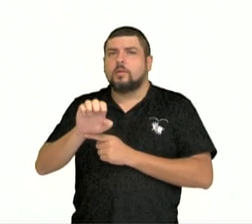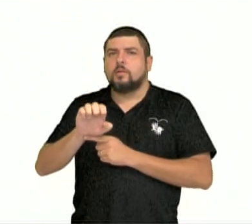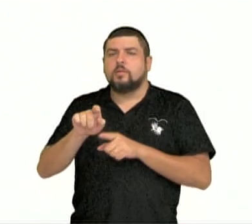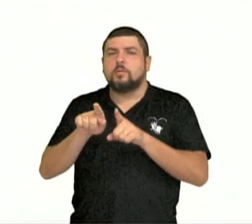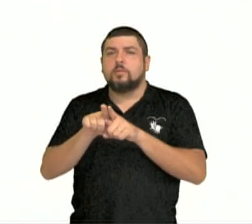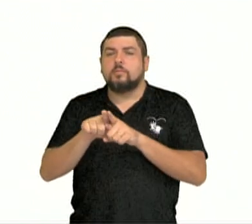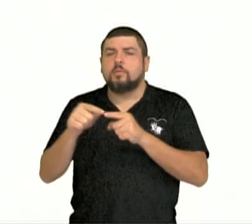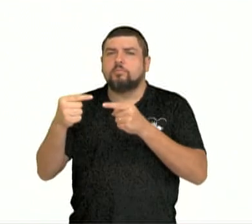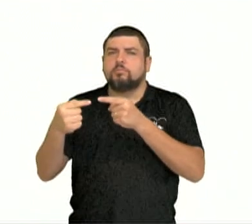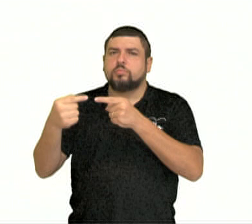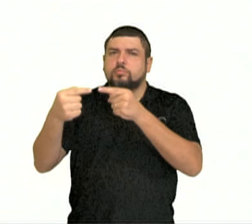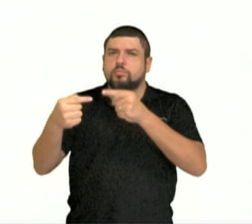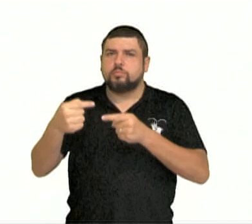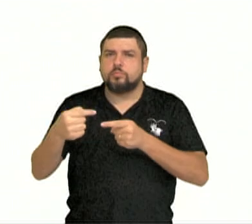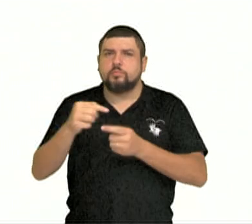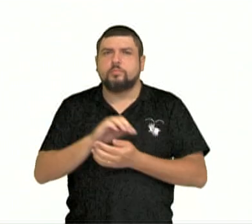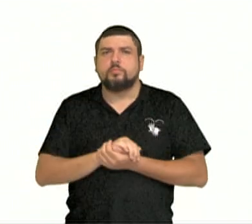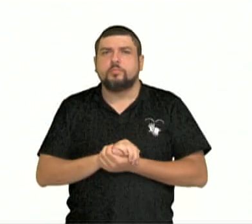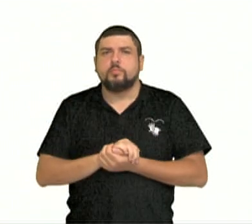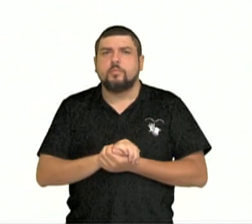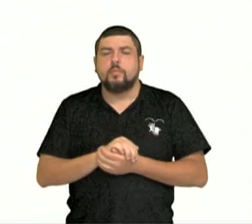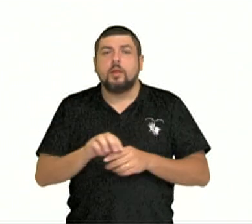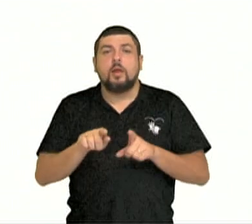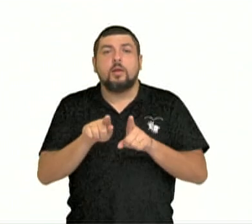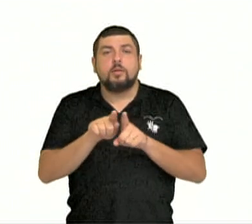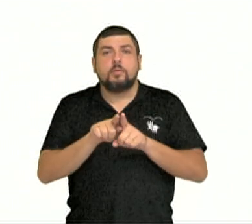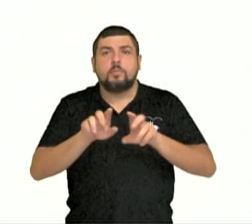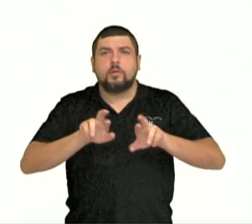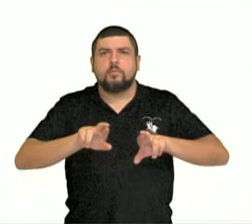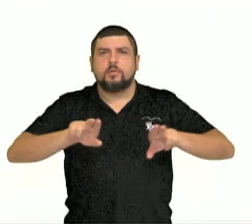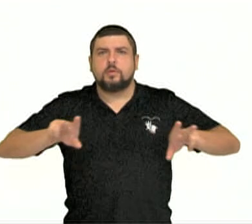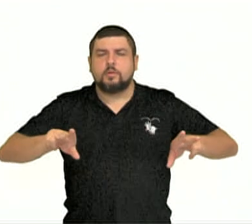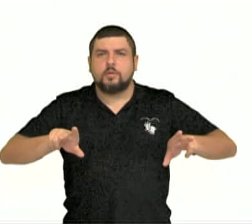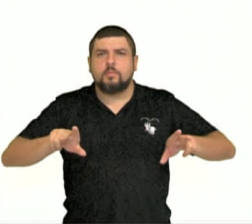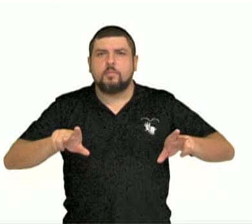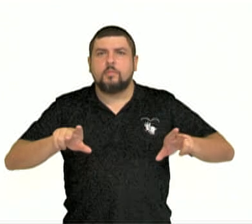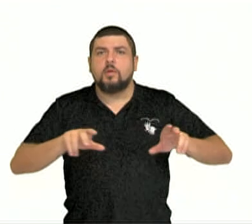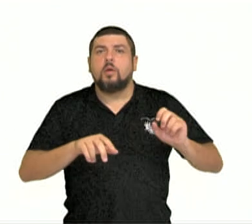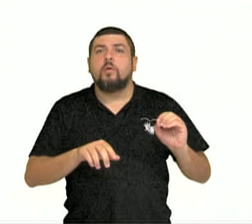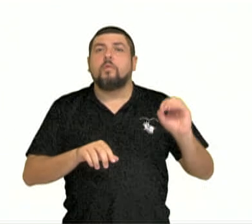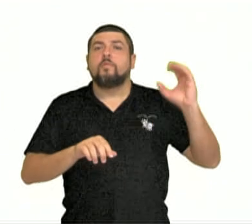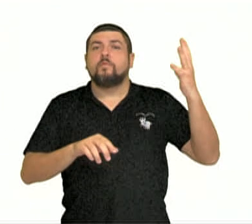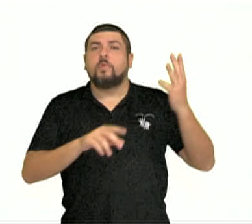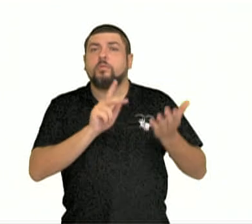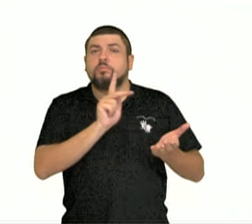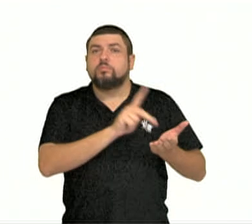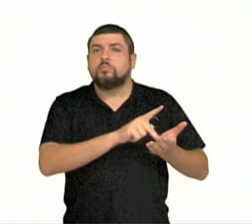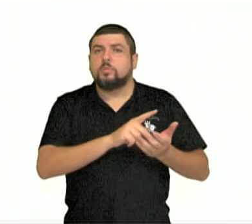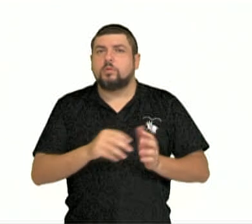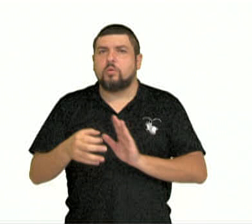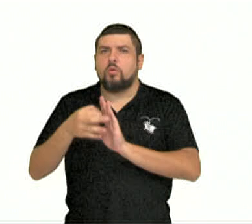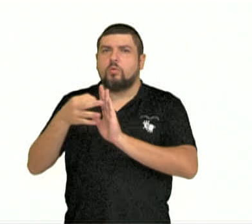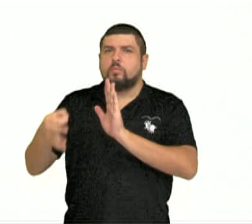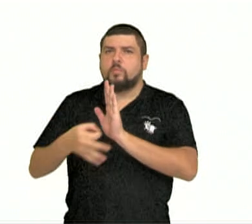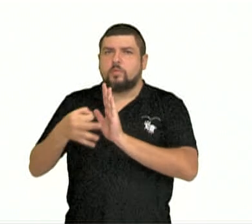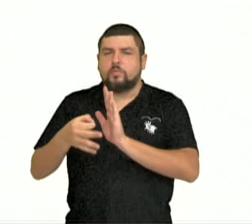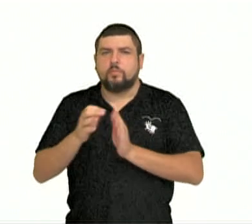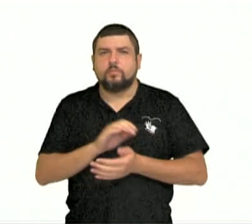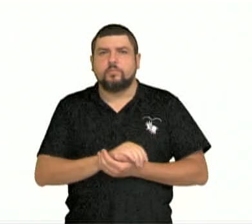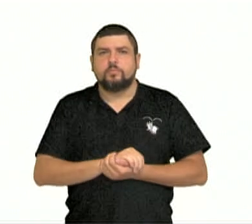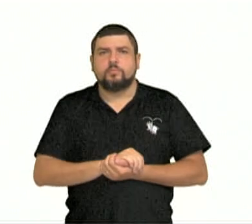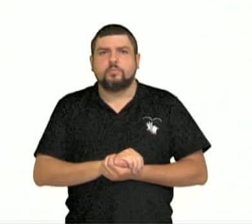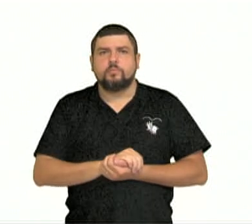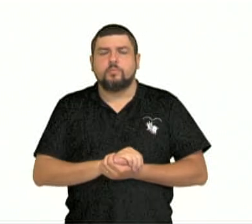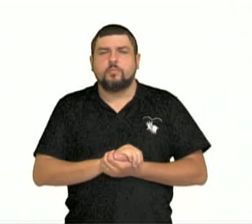para sustentá-la. Diferenciar fato de opinião. A professora colocou aqui um exemplo de uma linguagem